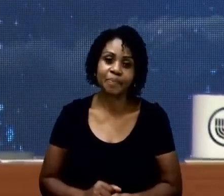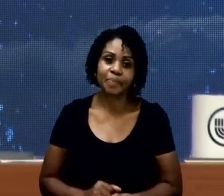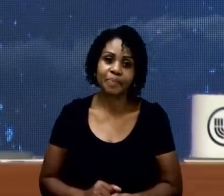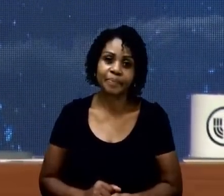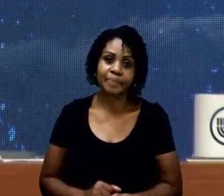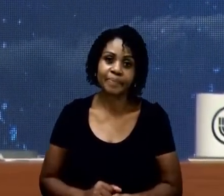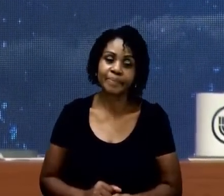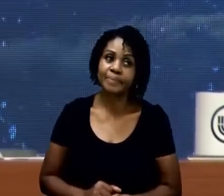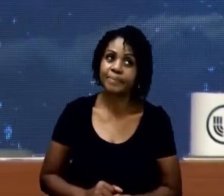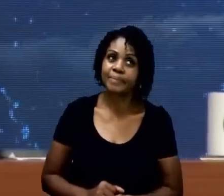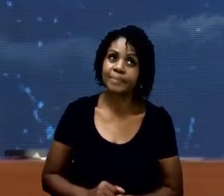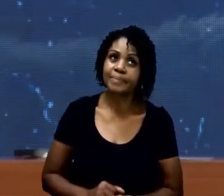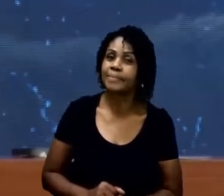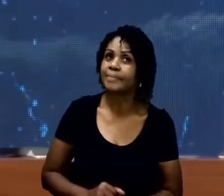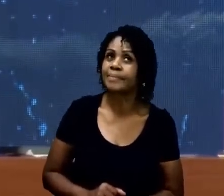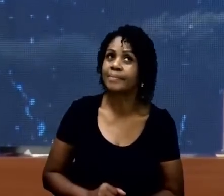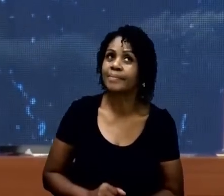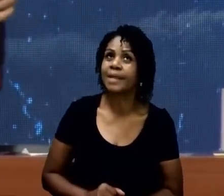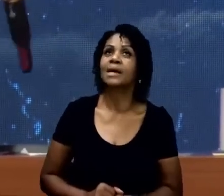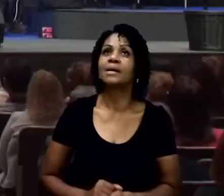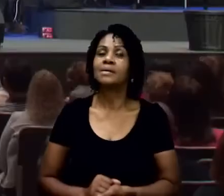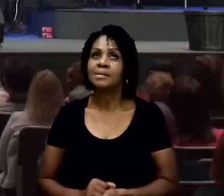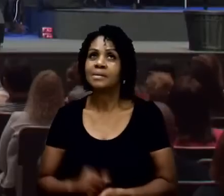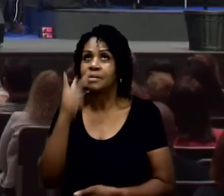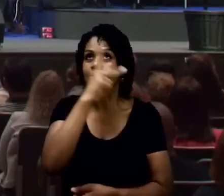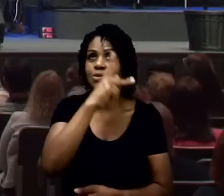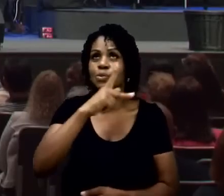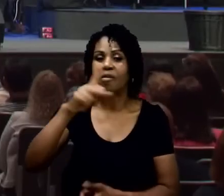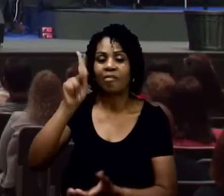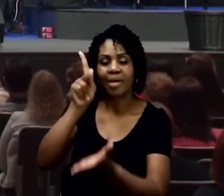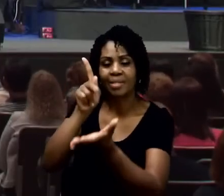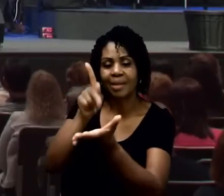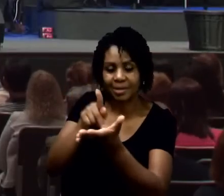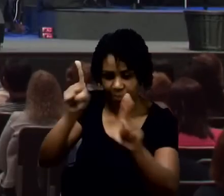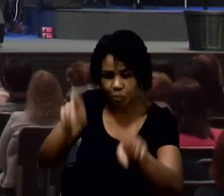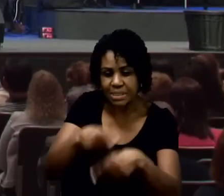Tá bom. A verdade vai sempre reinar.